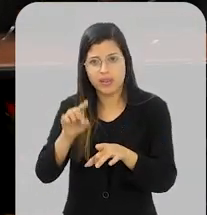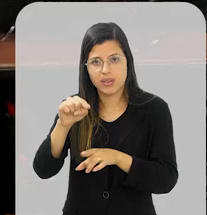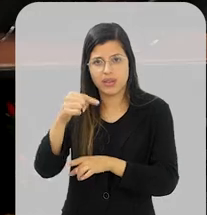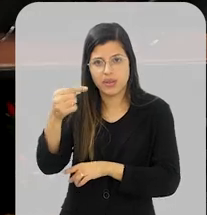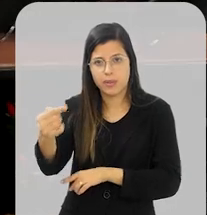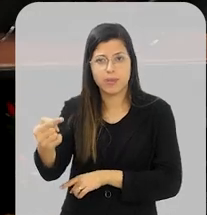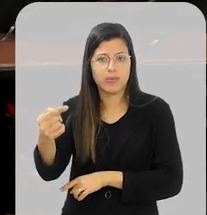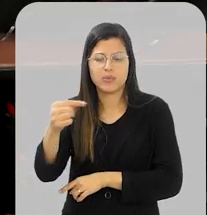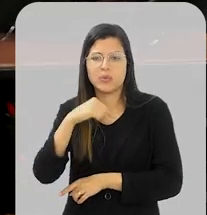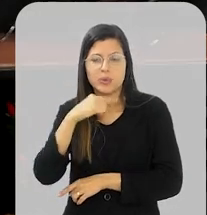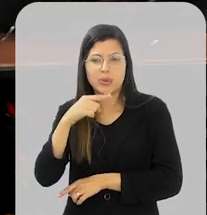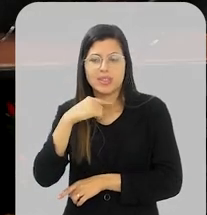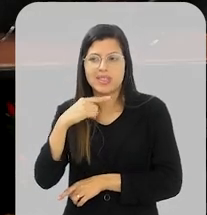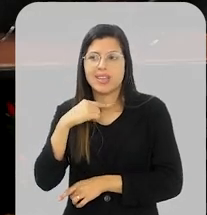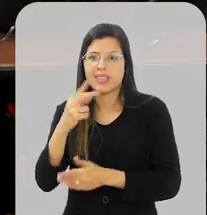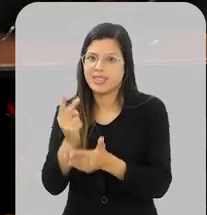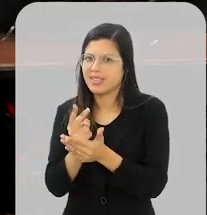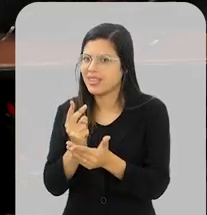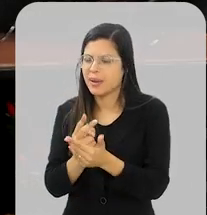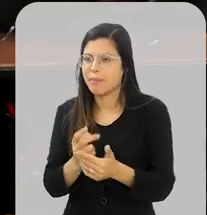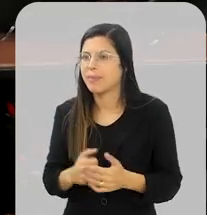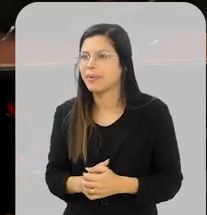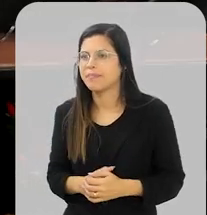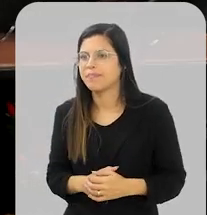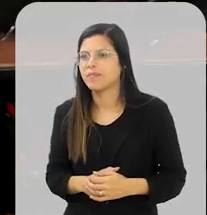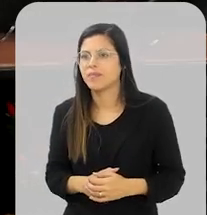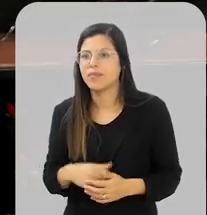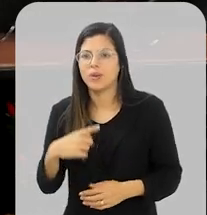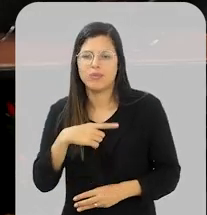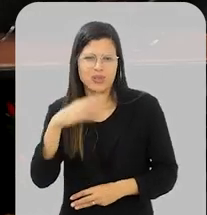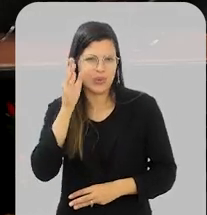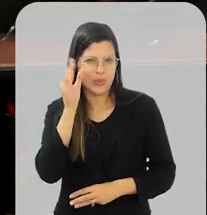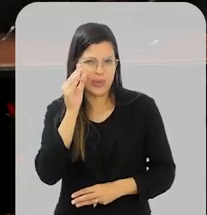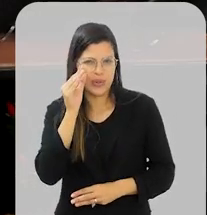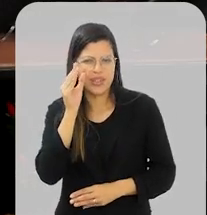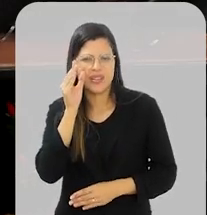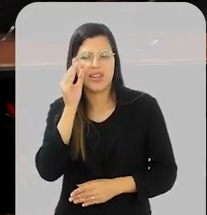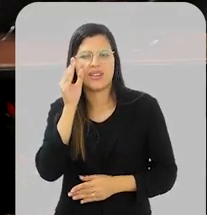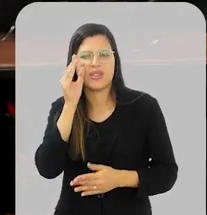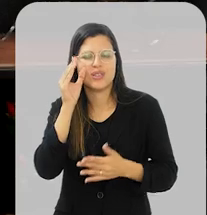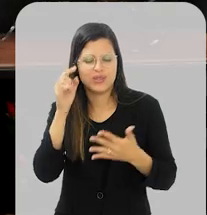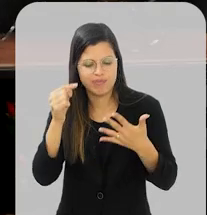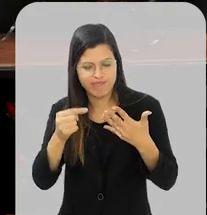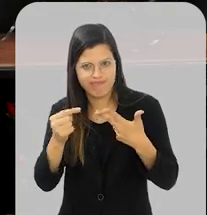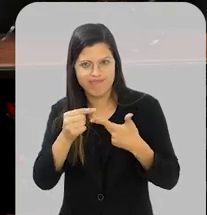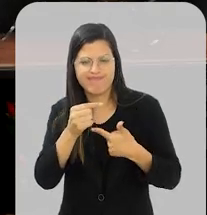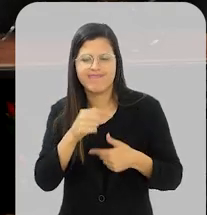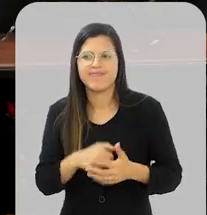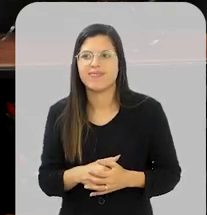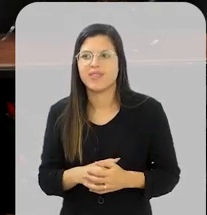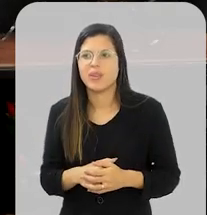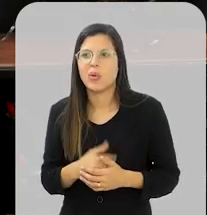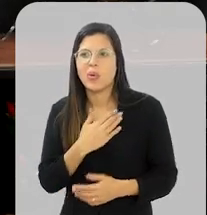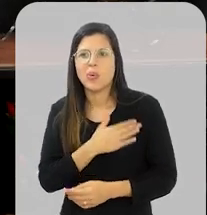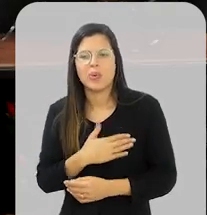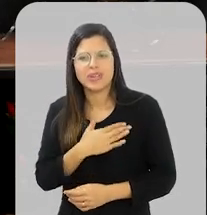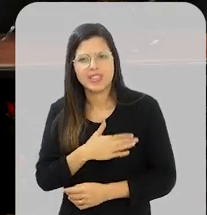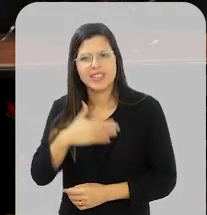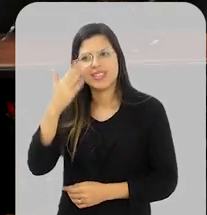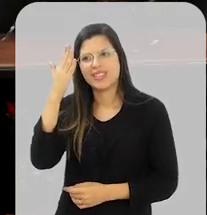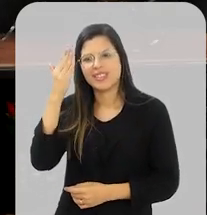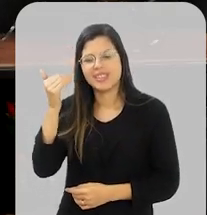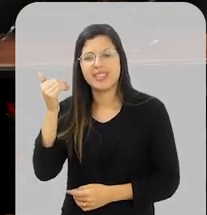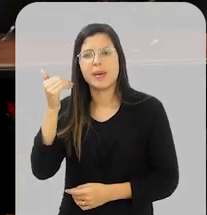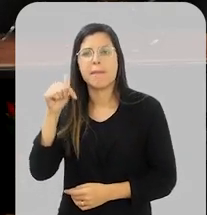consegue conversar depois, é sempre assim. E eu tinha essas curiosidades que você me matou hoje. Gostei